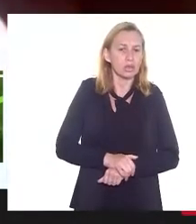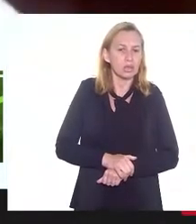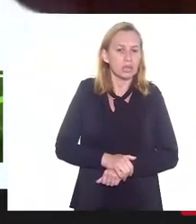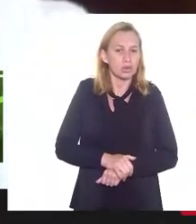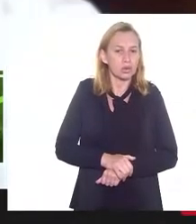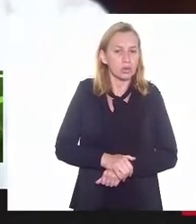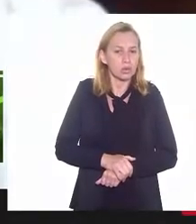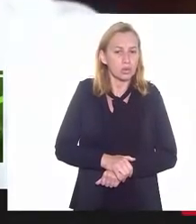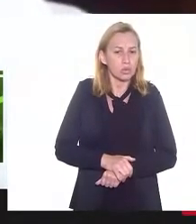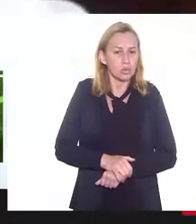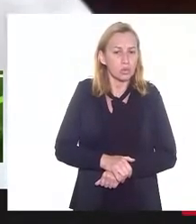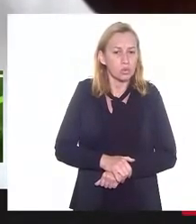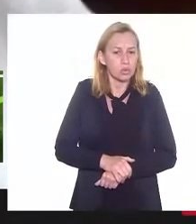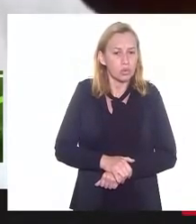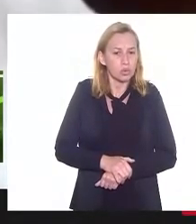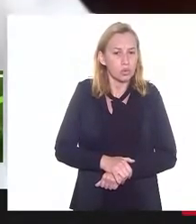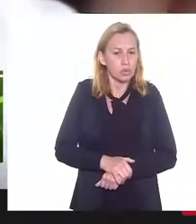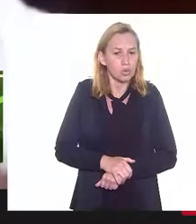determinou